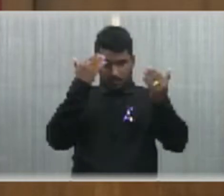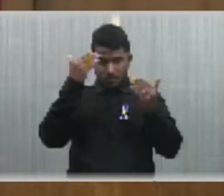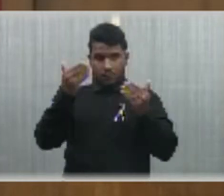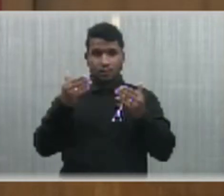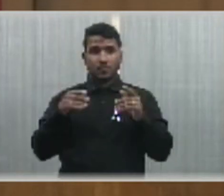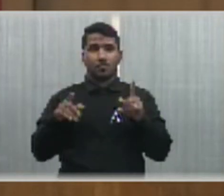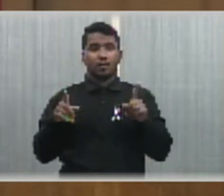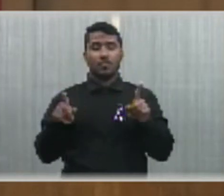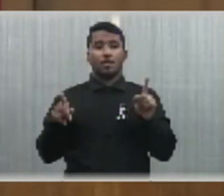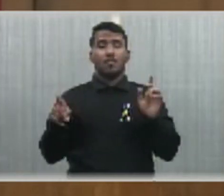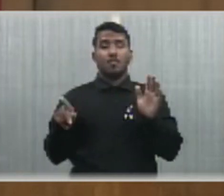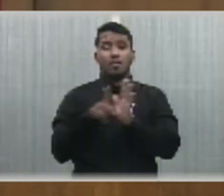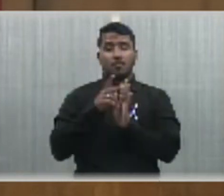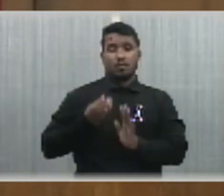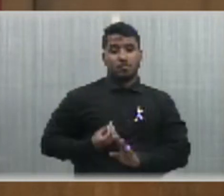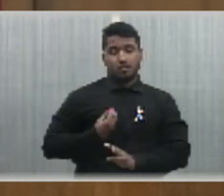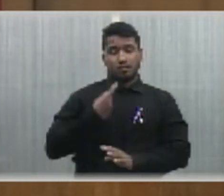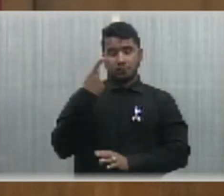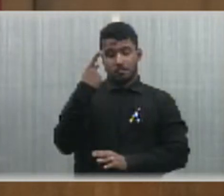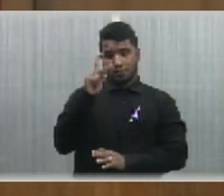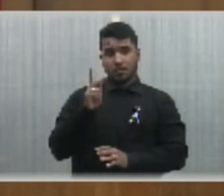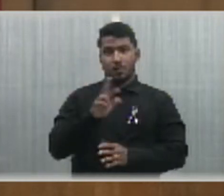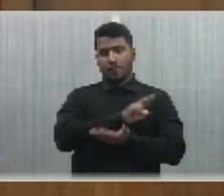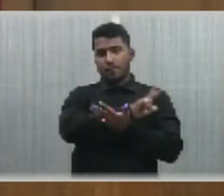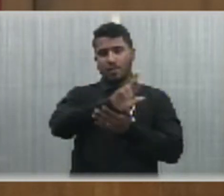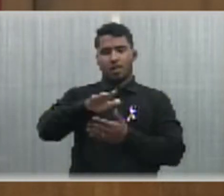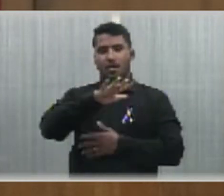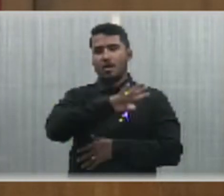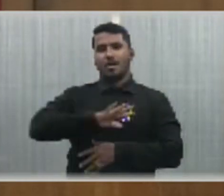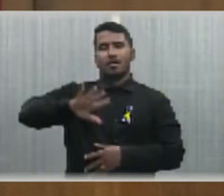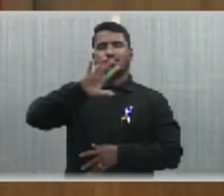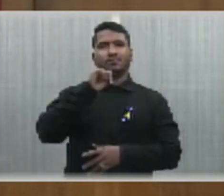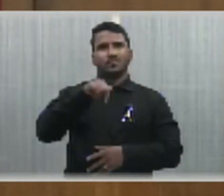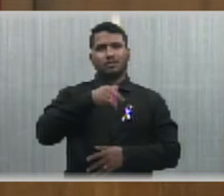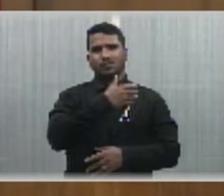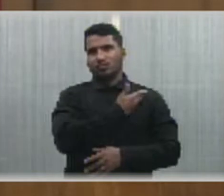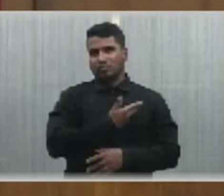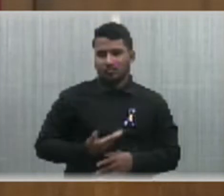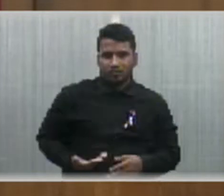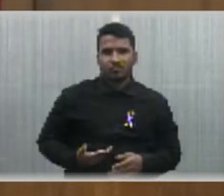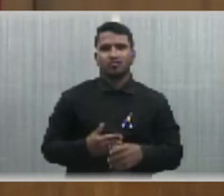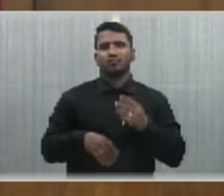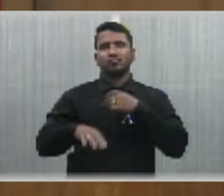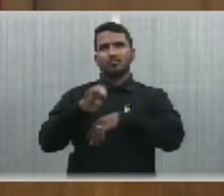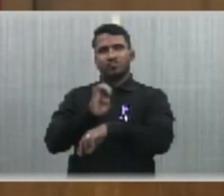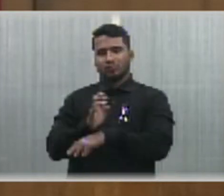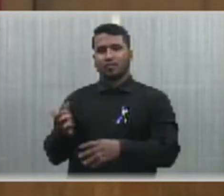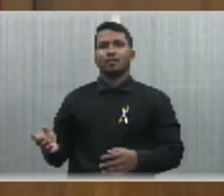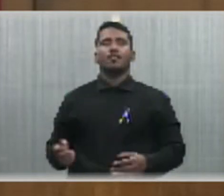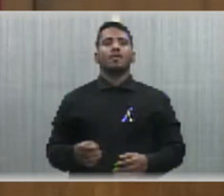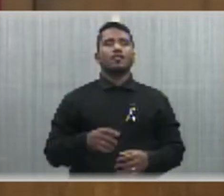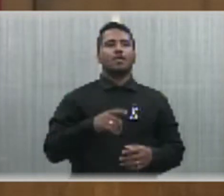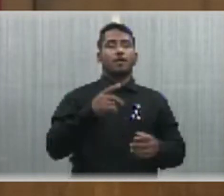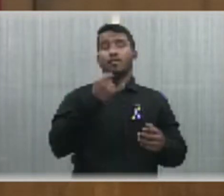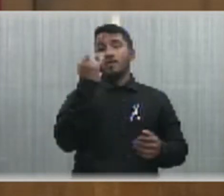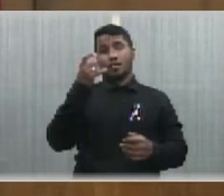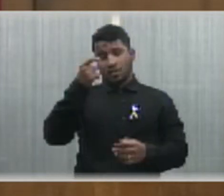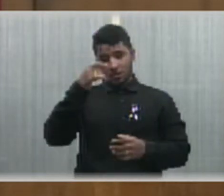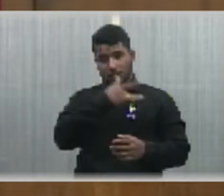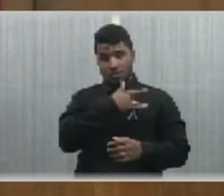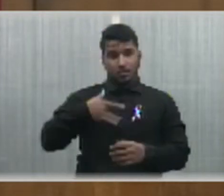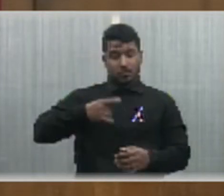e sua presença em diversas áreas do serviço público, visando tornar a saúde mental